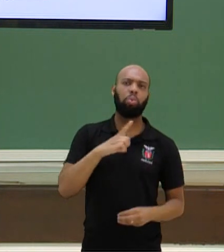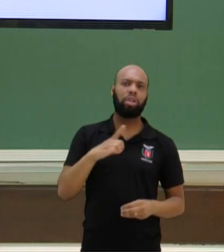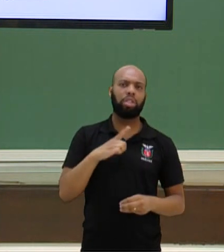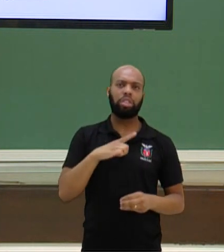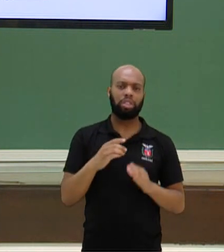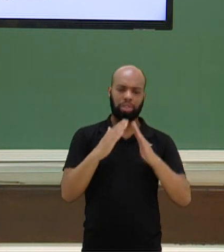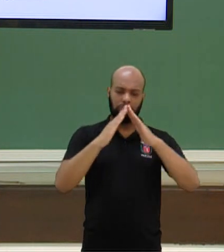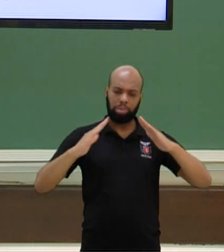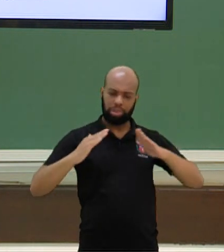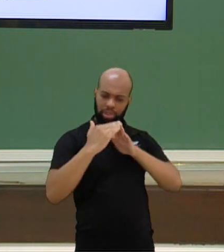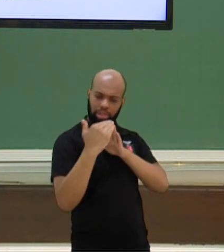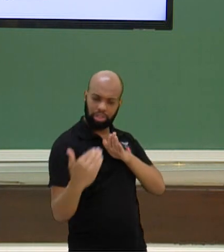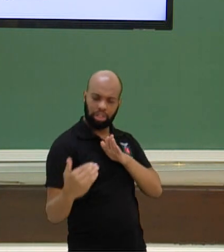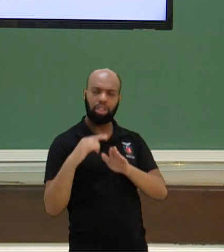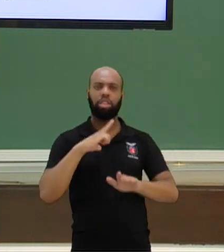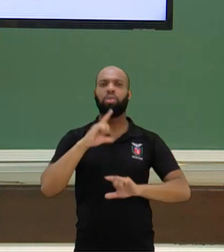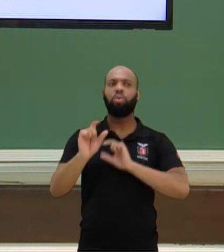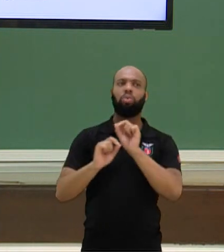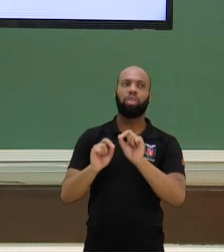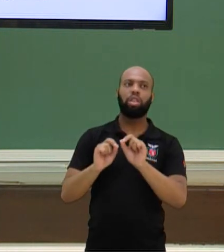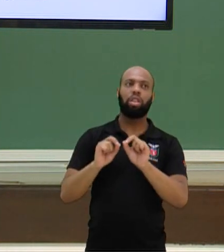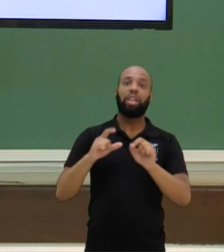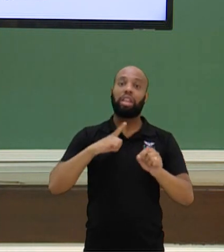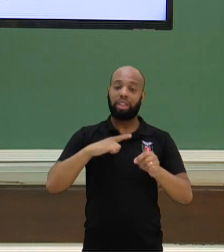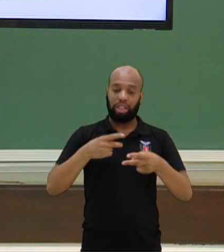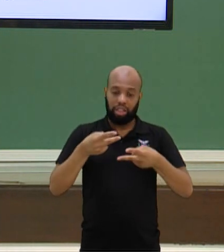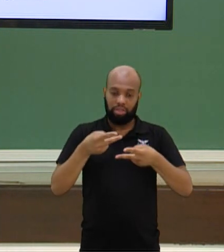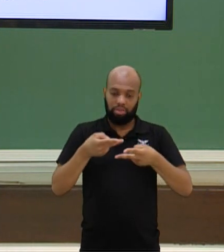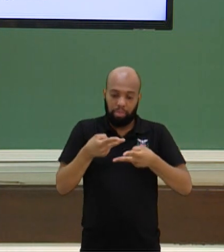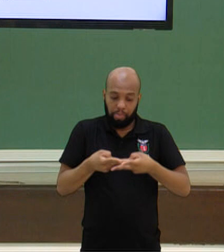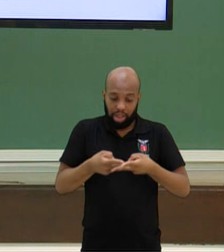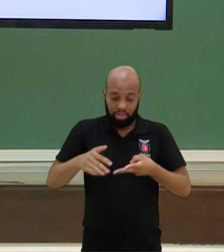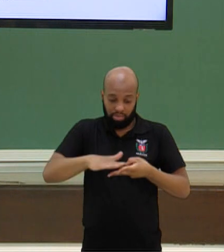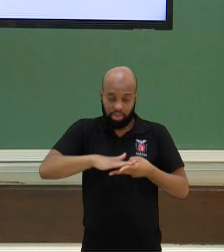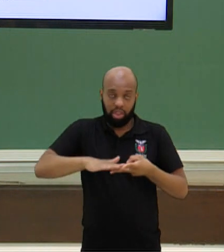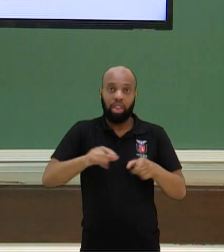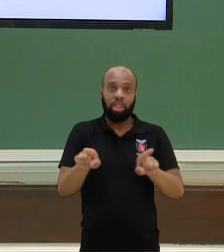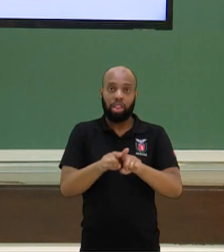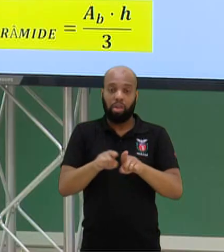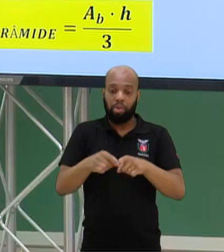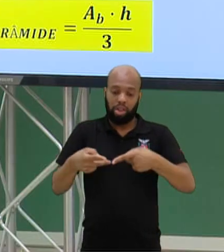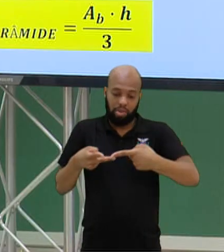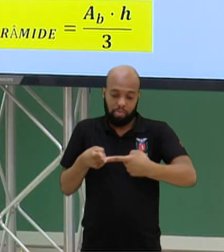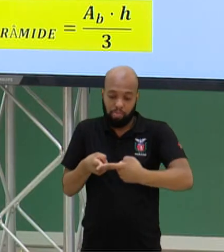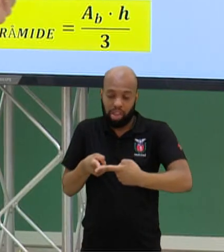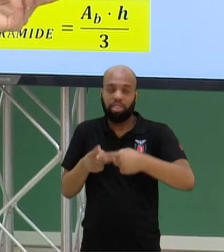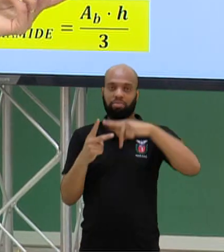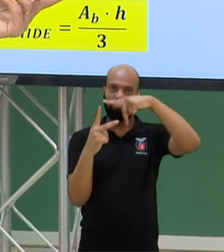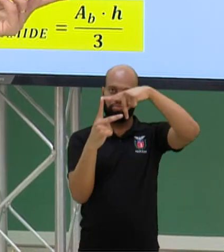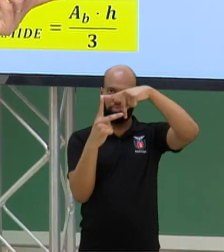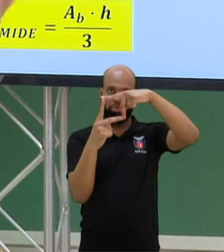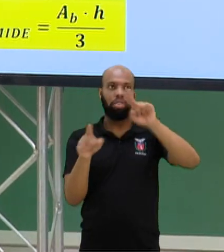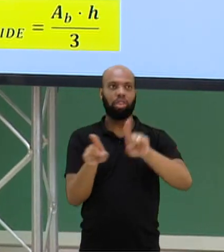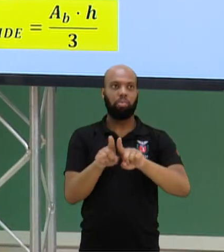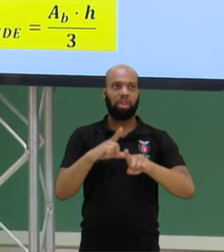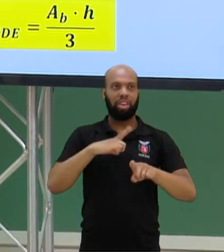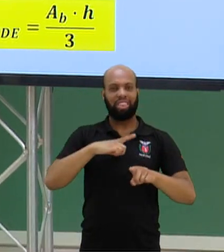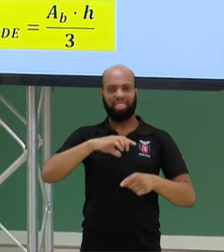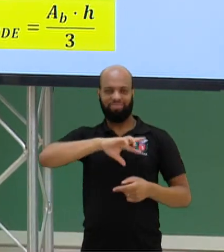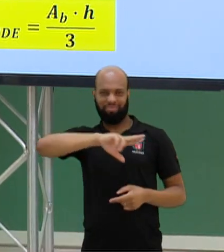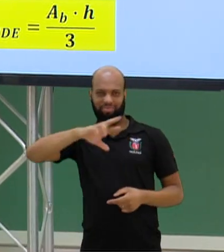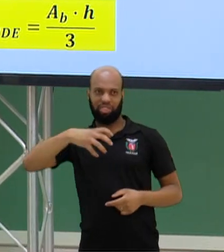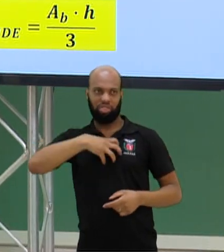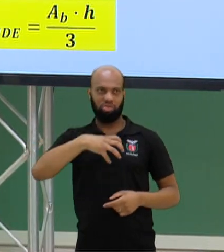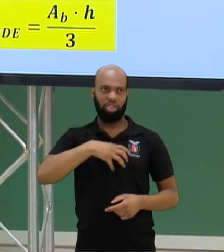pirâmides, eu posso ter ela com base de um triângulo, com a base num quadrado, com a base num pentágono, com a base no hexágono. E pode